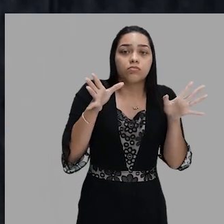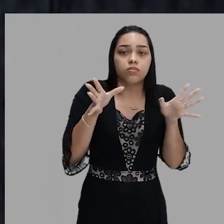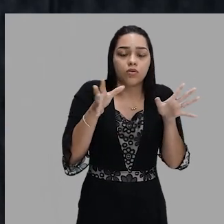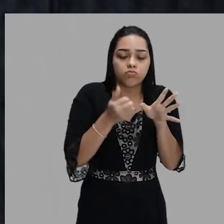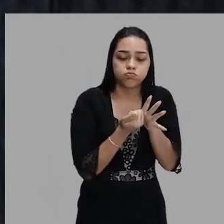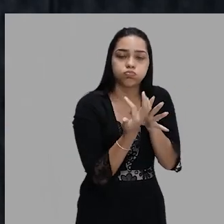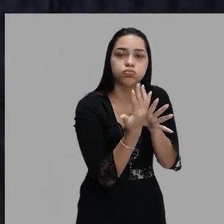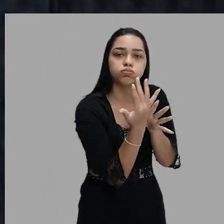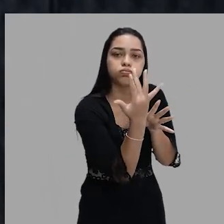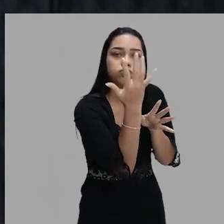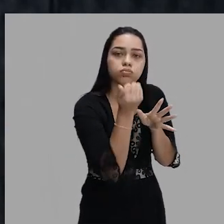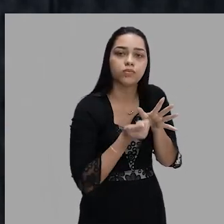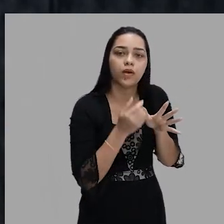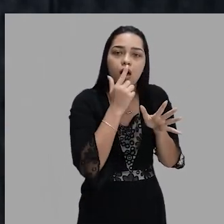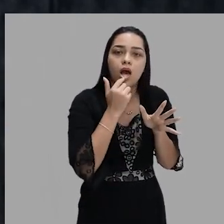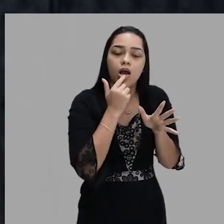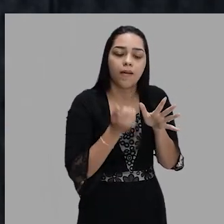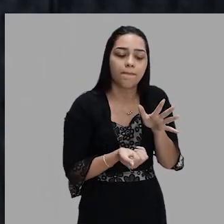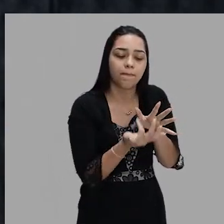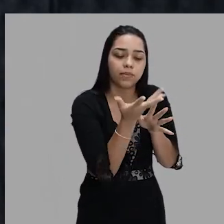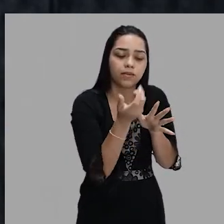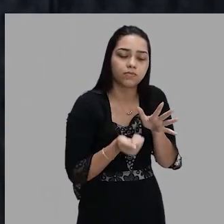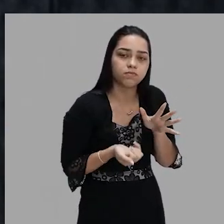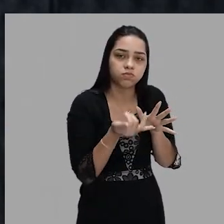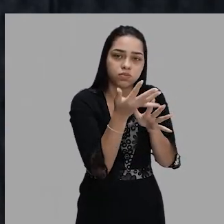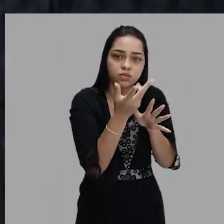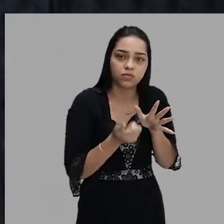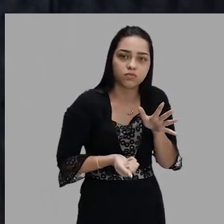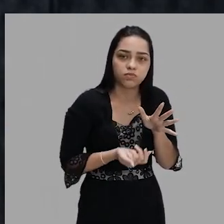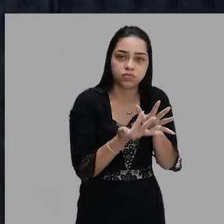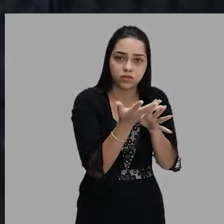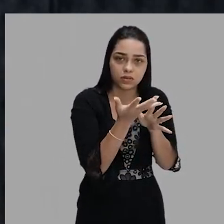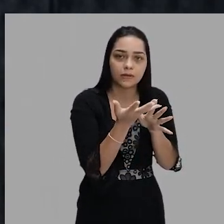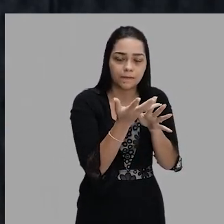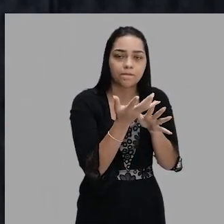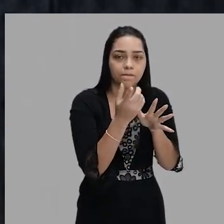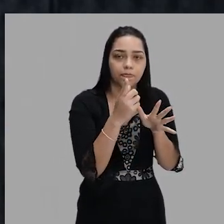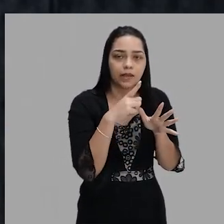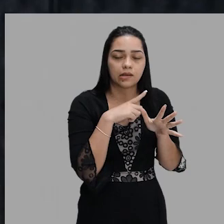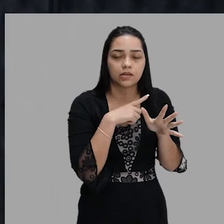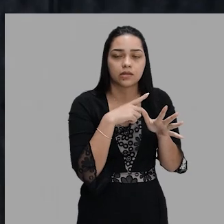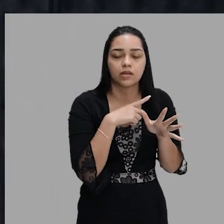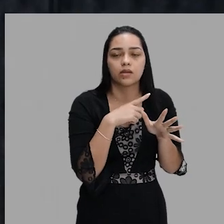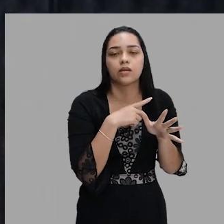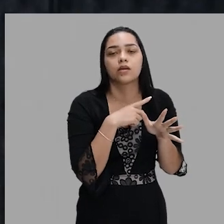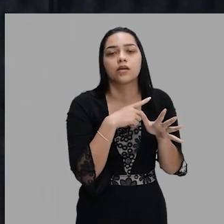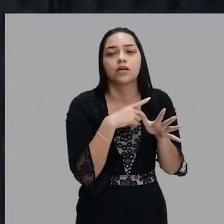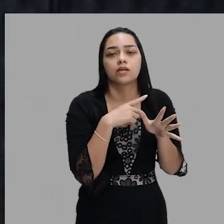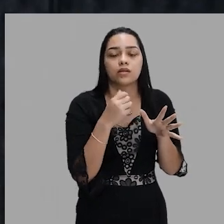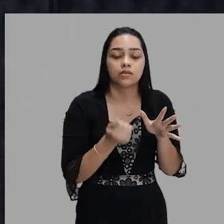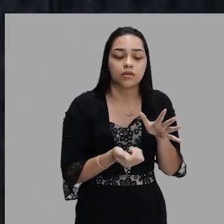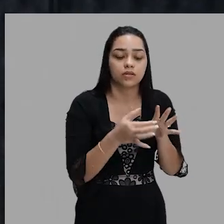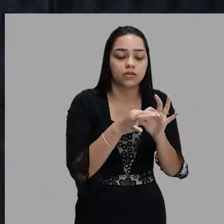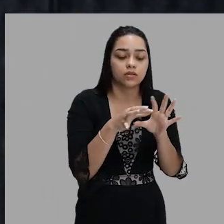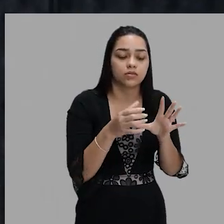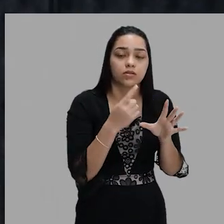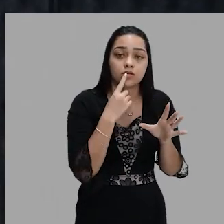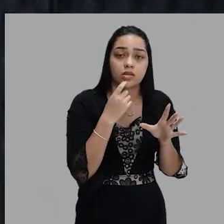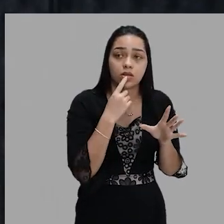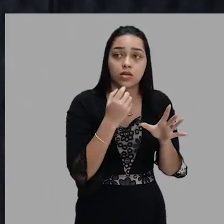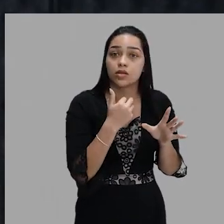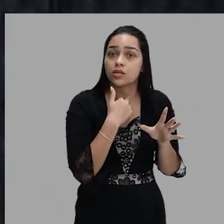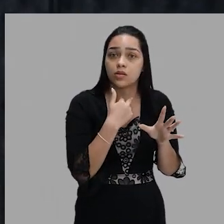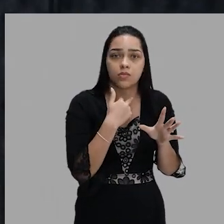extravasamento, de repente ocorre uma veia, uma artéria estoura, né? Ela vai promover liberação de sangue. E esse sangue